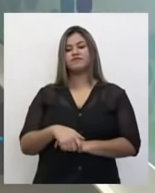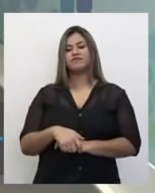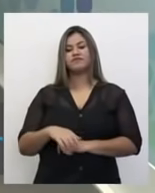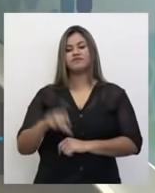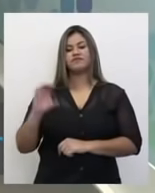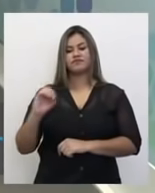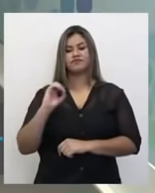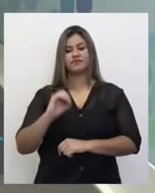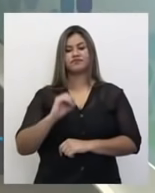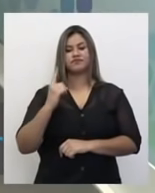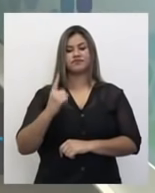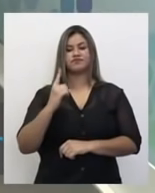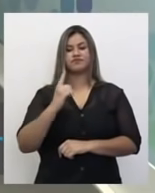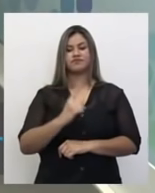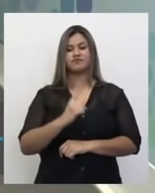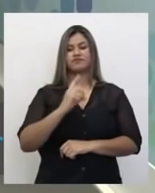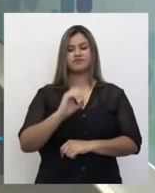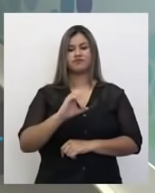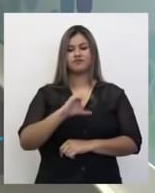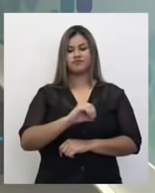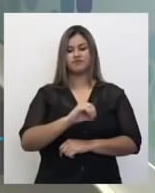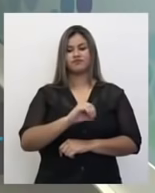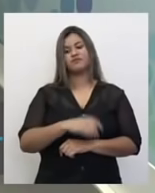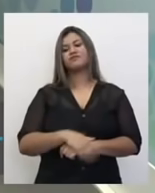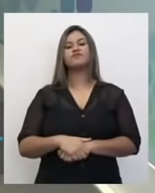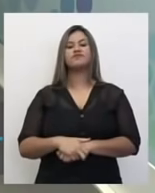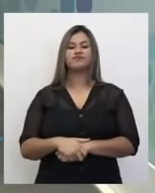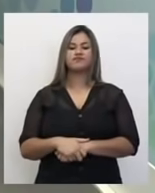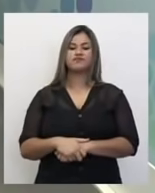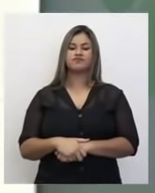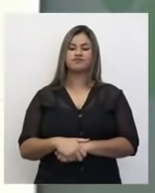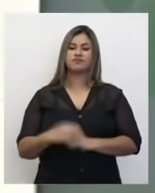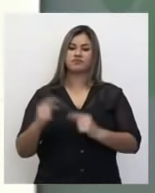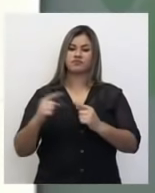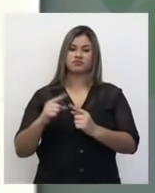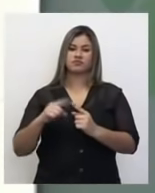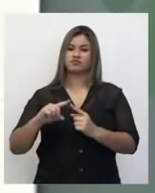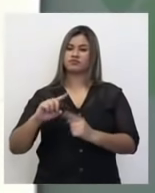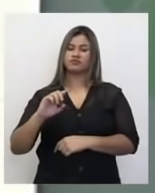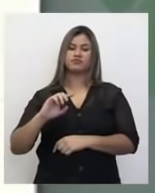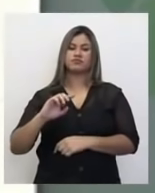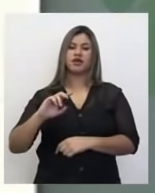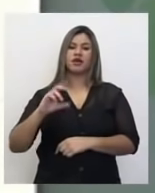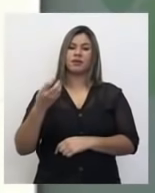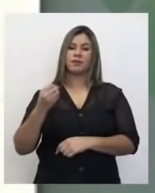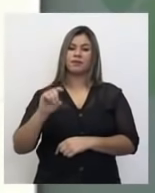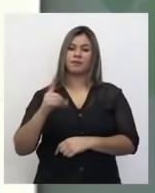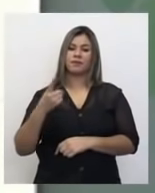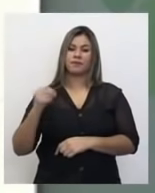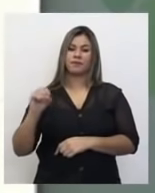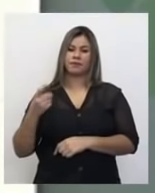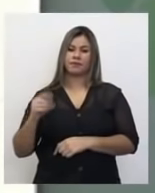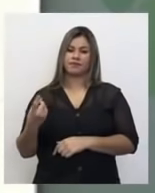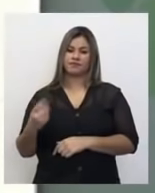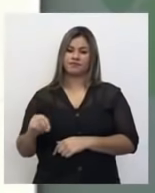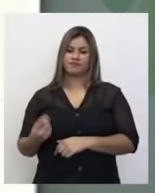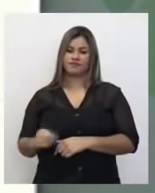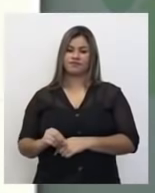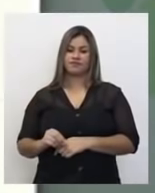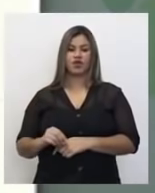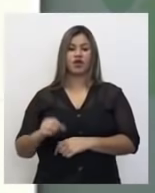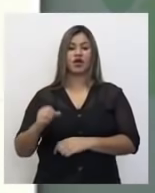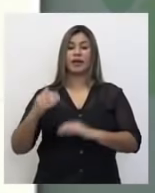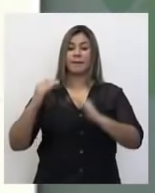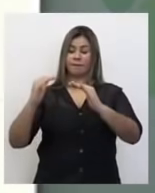1 0. Isso tá em binário. Eu nem vou colocar os números embaixo, tá? Para vocês